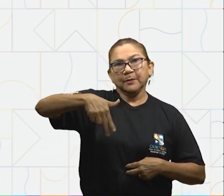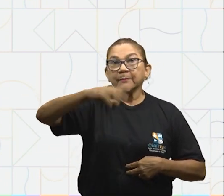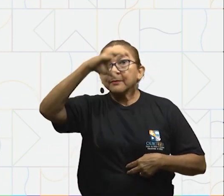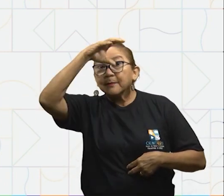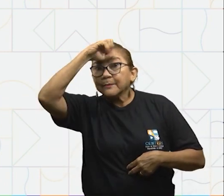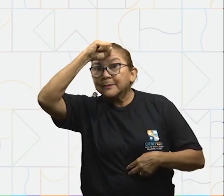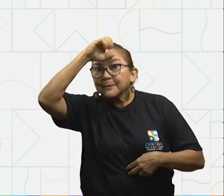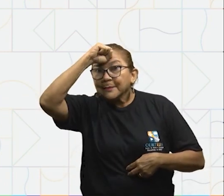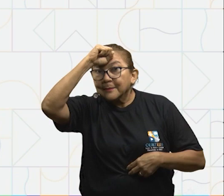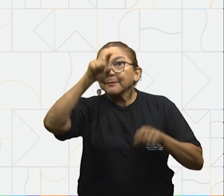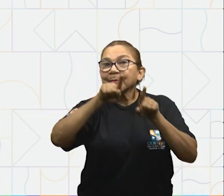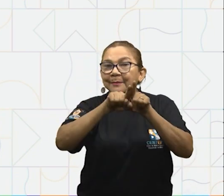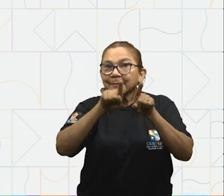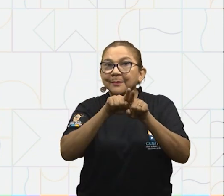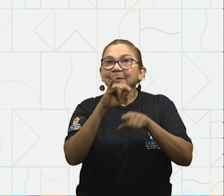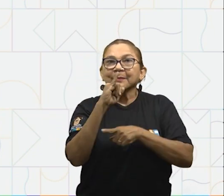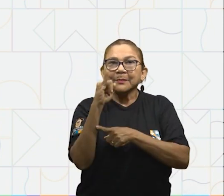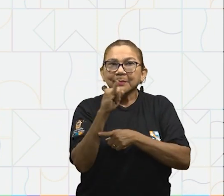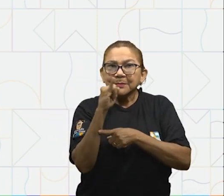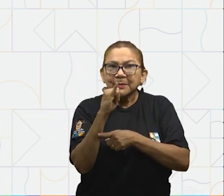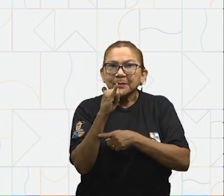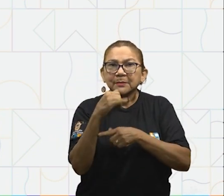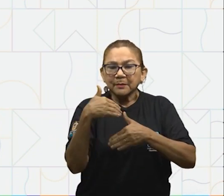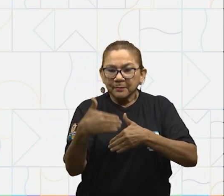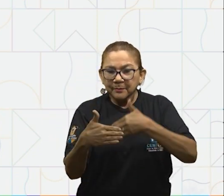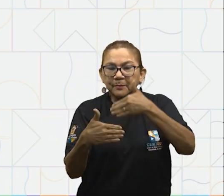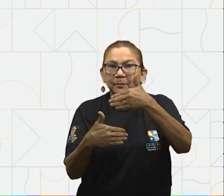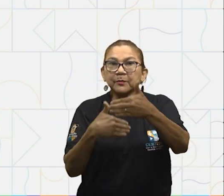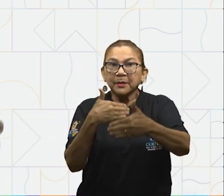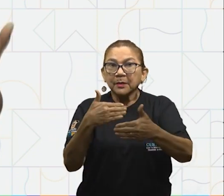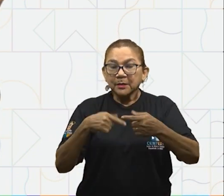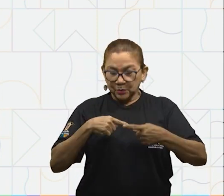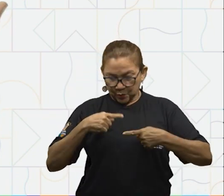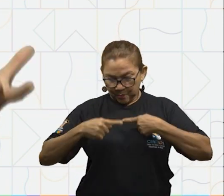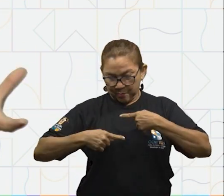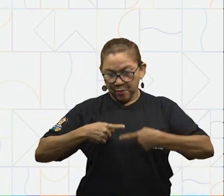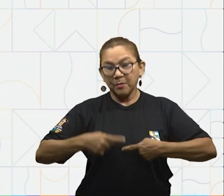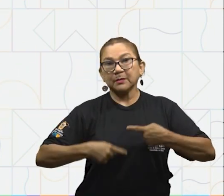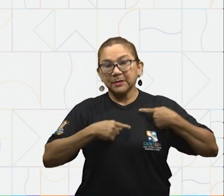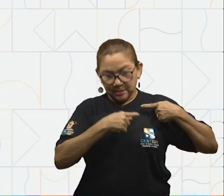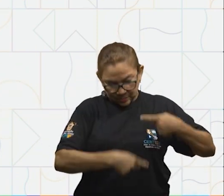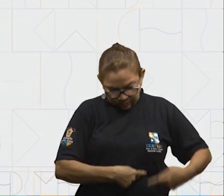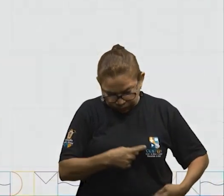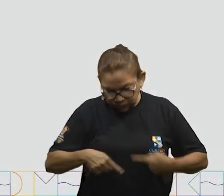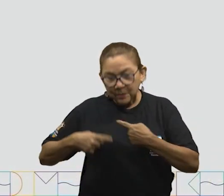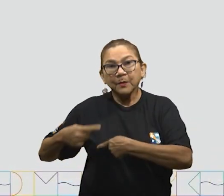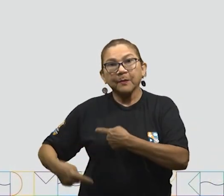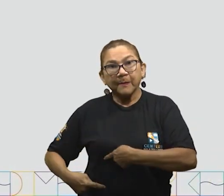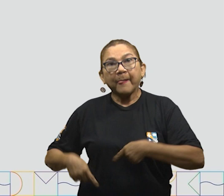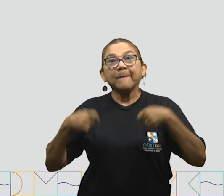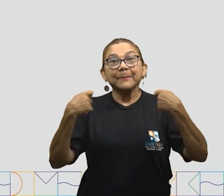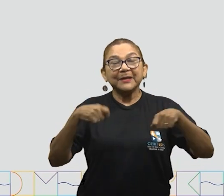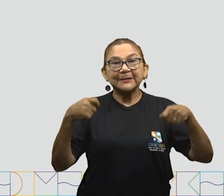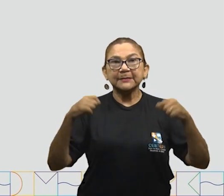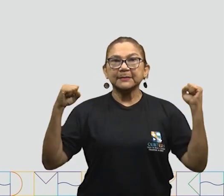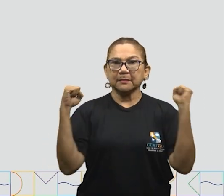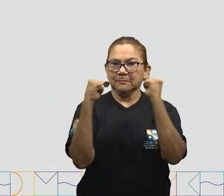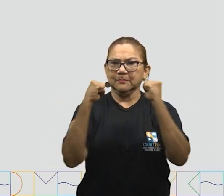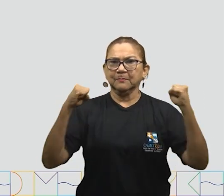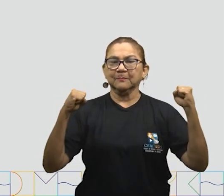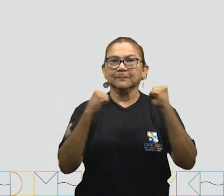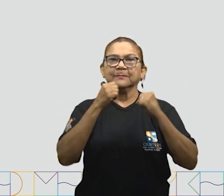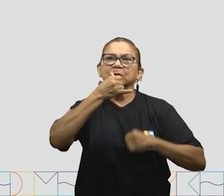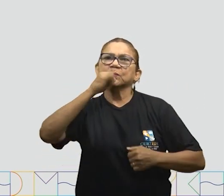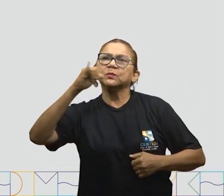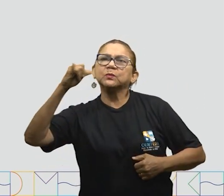aprendizado. Entretanto, durante esse processo, o corpo precisa de energia. Para que o corpo utilize a